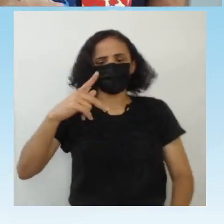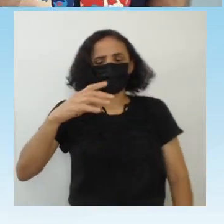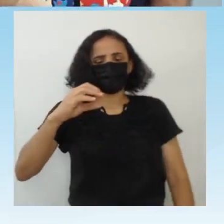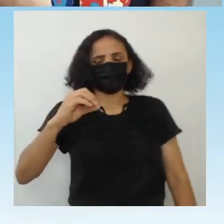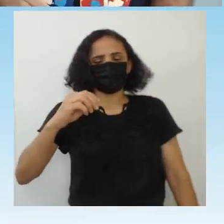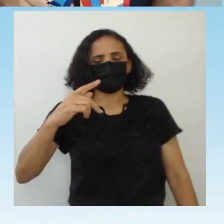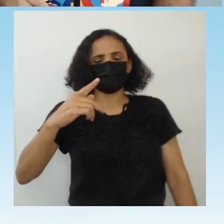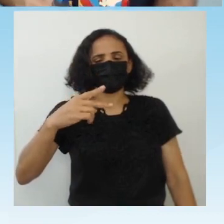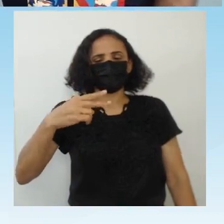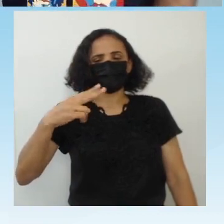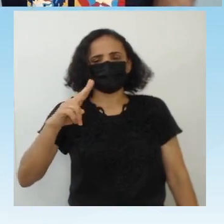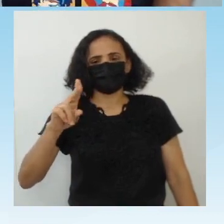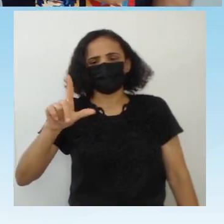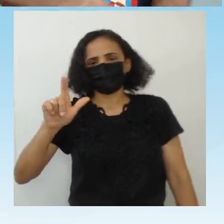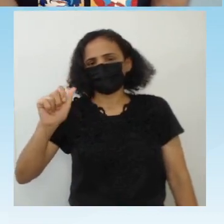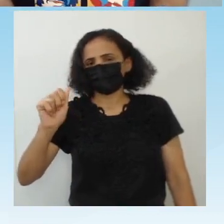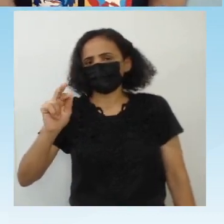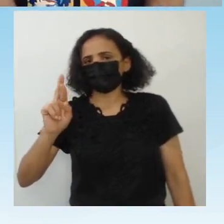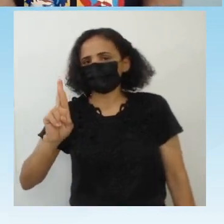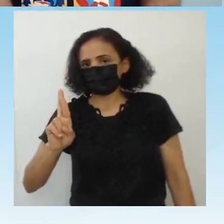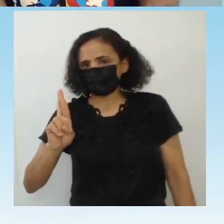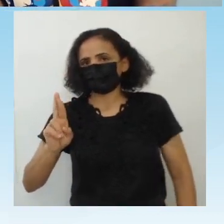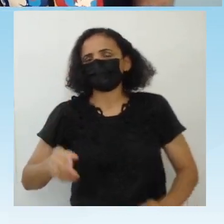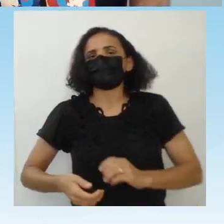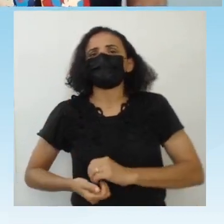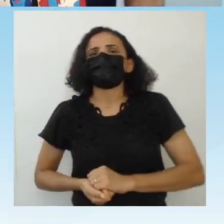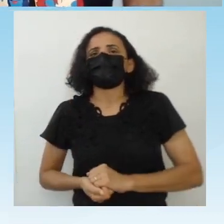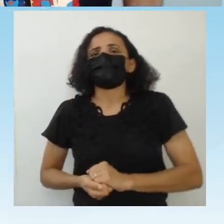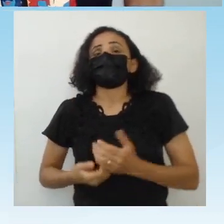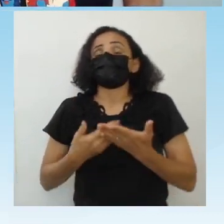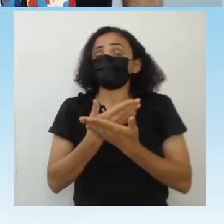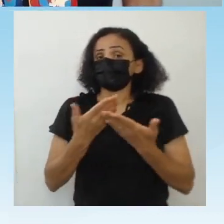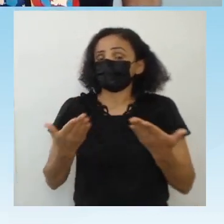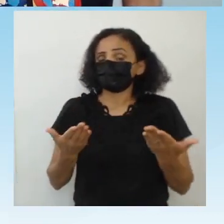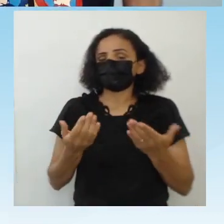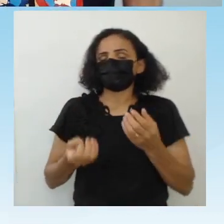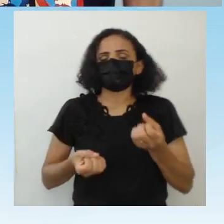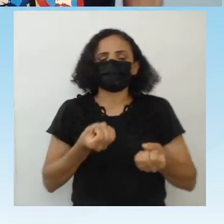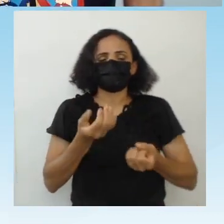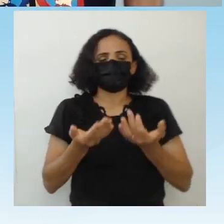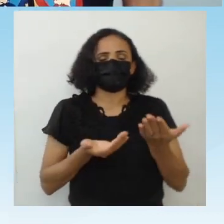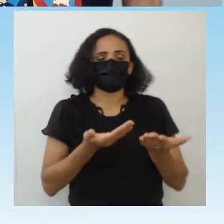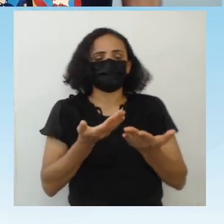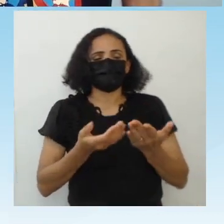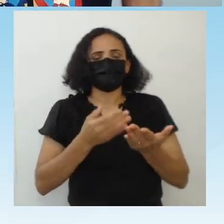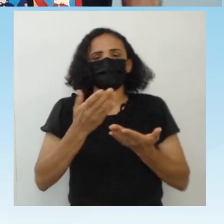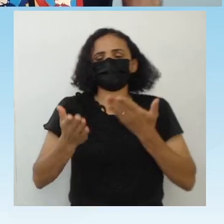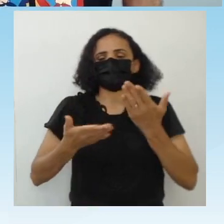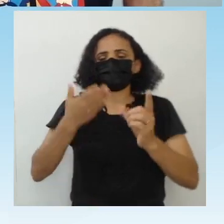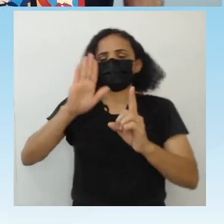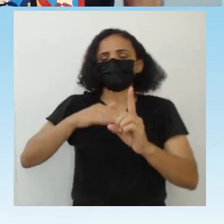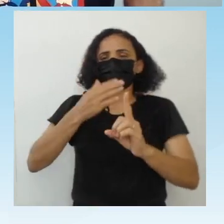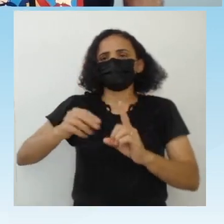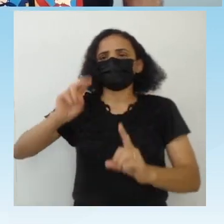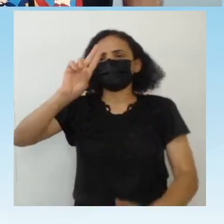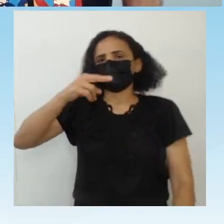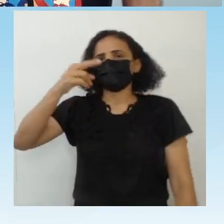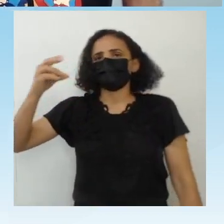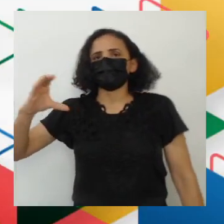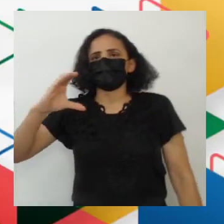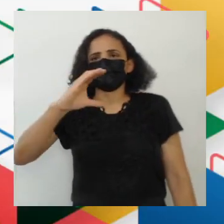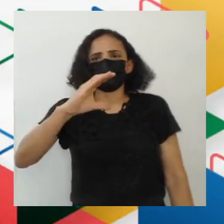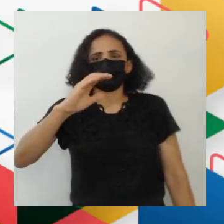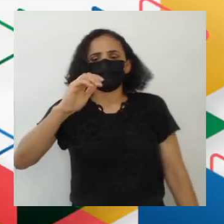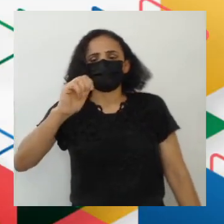esqueçam isto, ok? Nesses versos há uma exaltação ao sertão do Cariri em uma